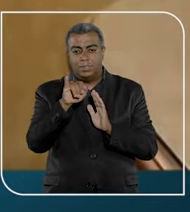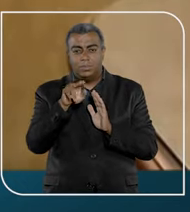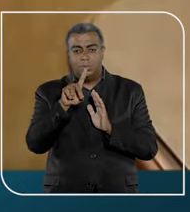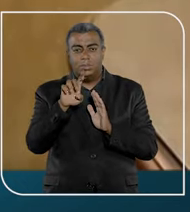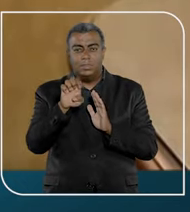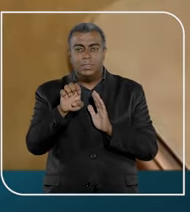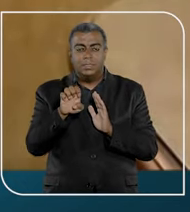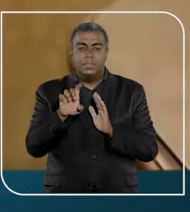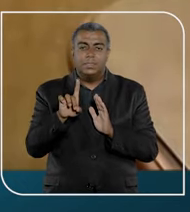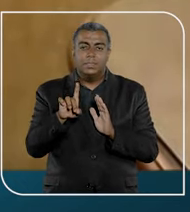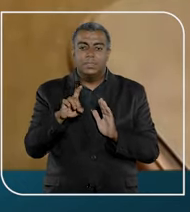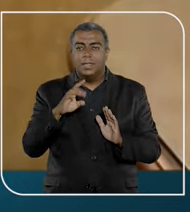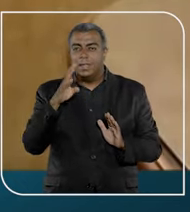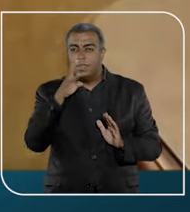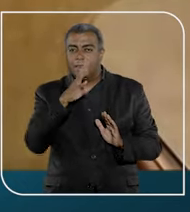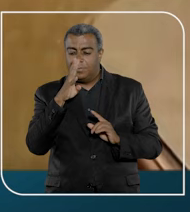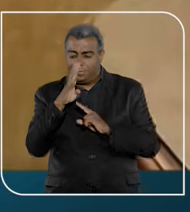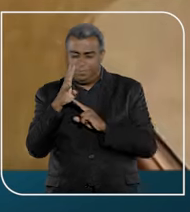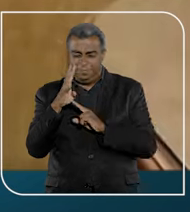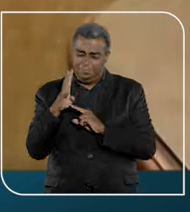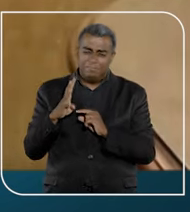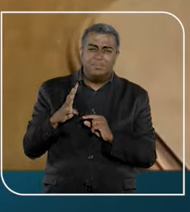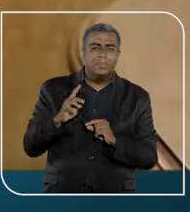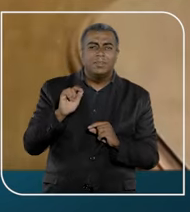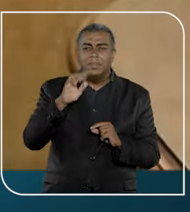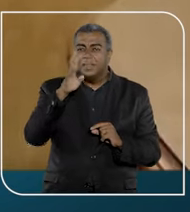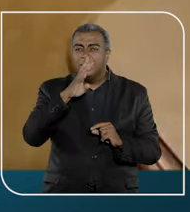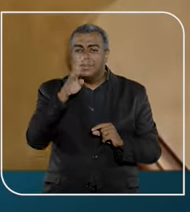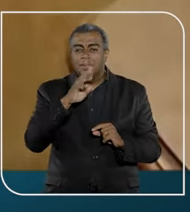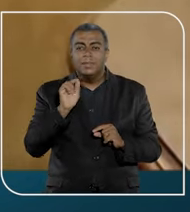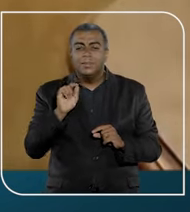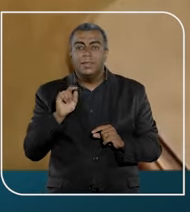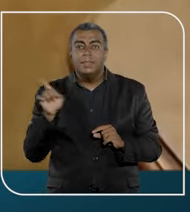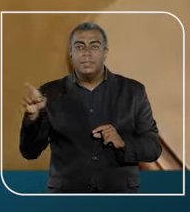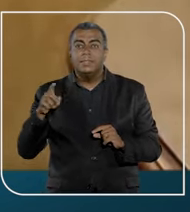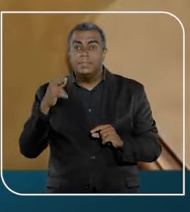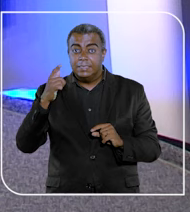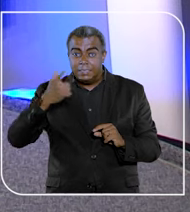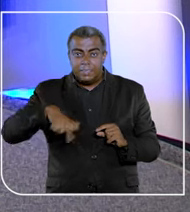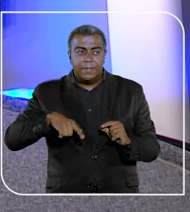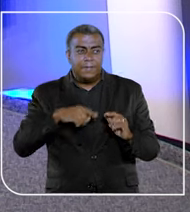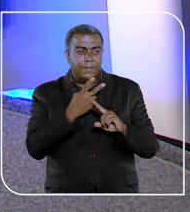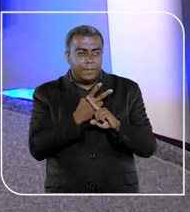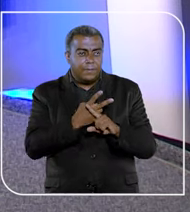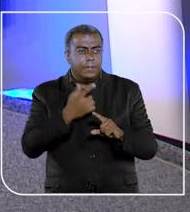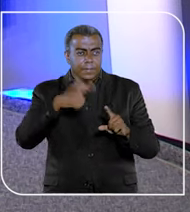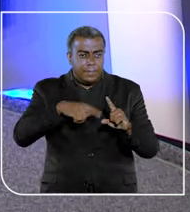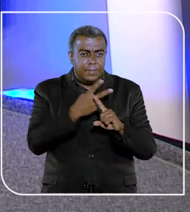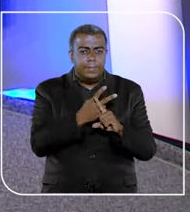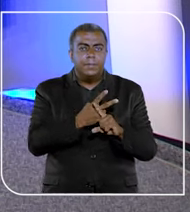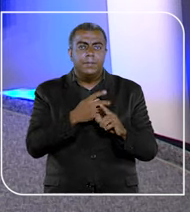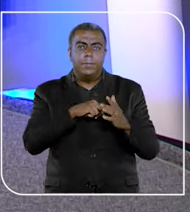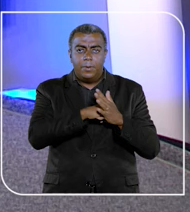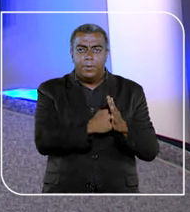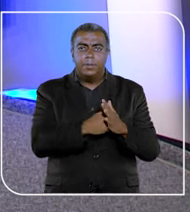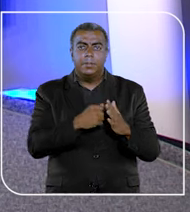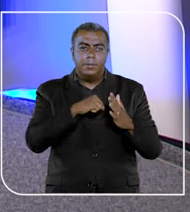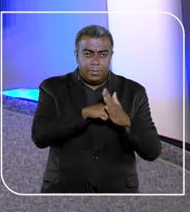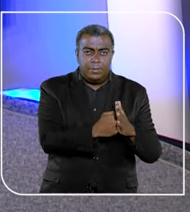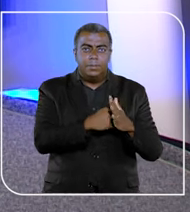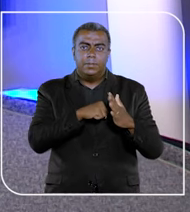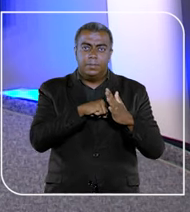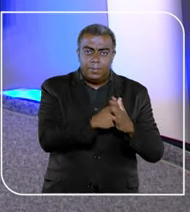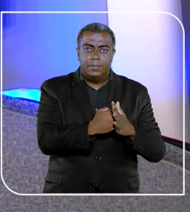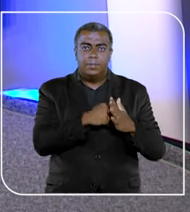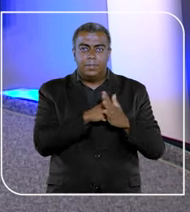regramento, que é o Cisbajude teimosinha. Teimosinha. Por que teimosinha? Porque ele fica fazendo reiterações